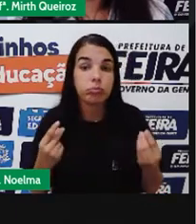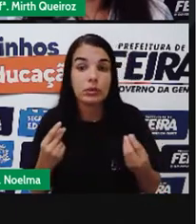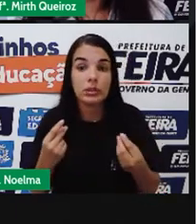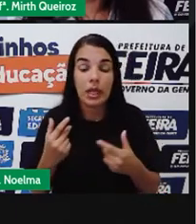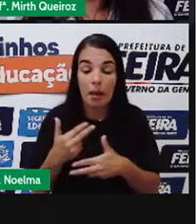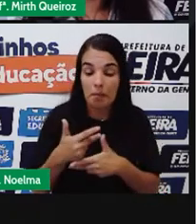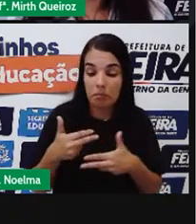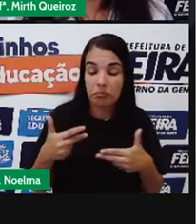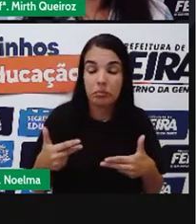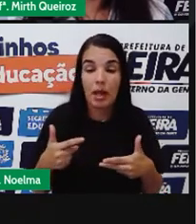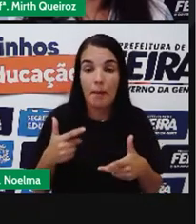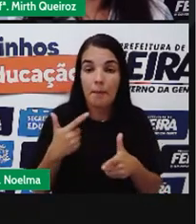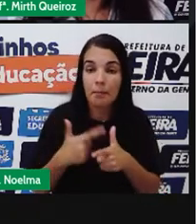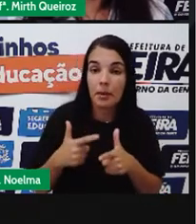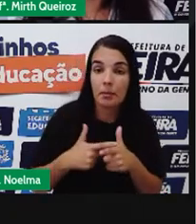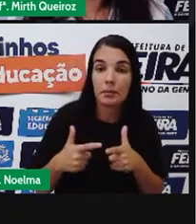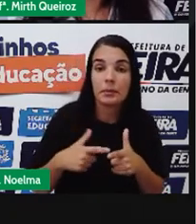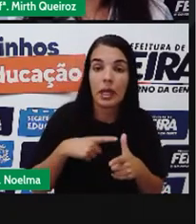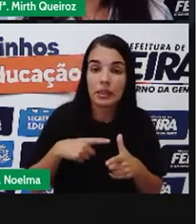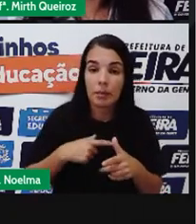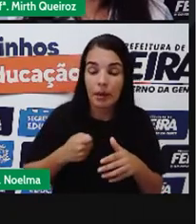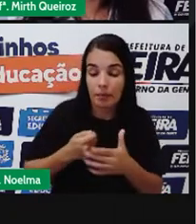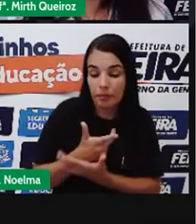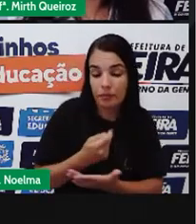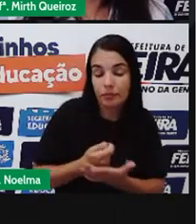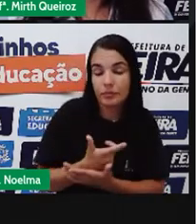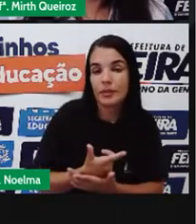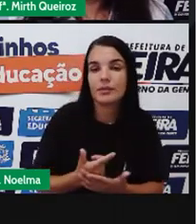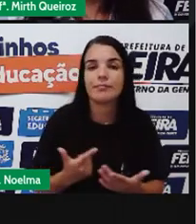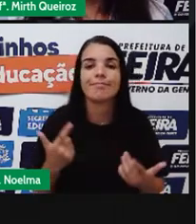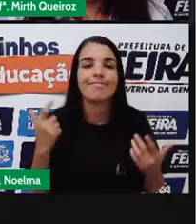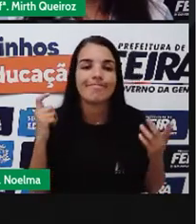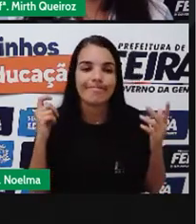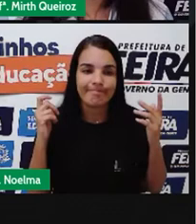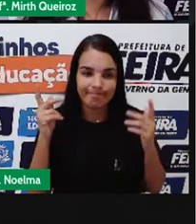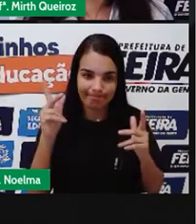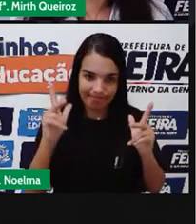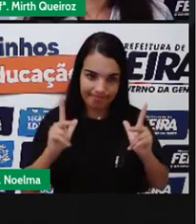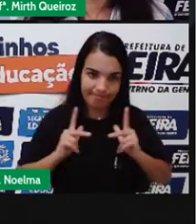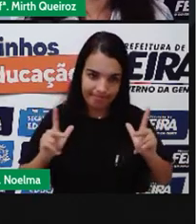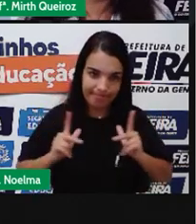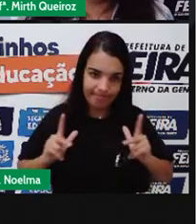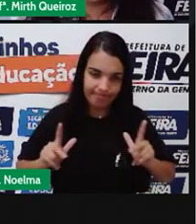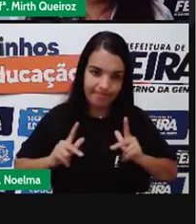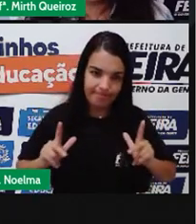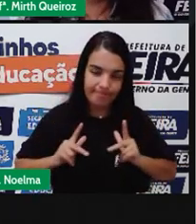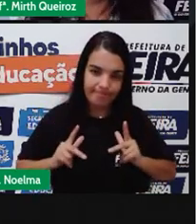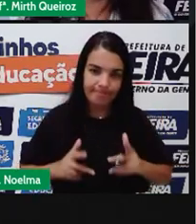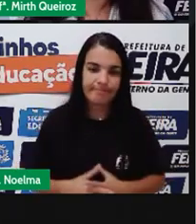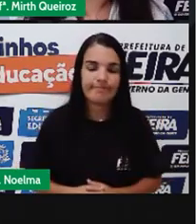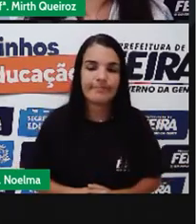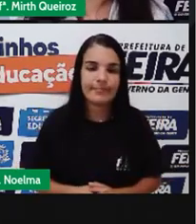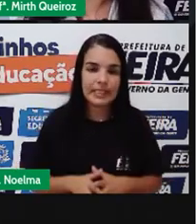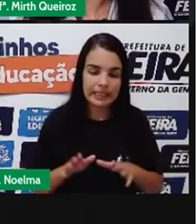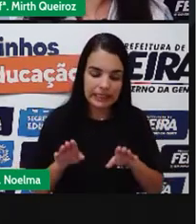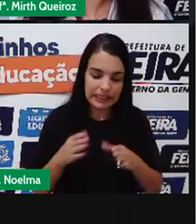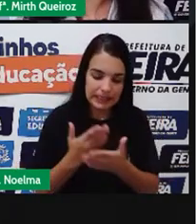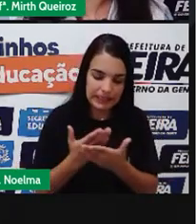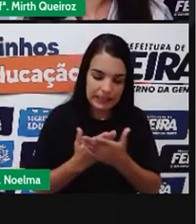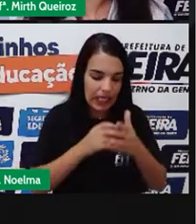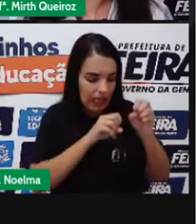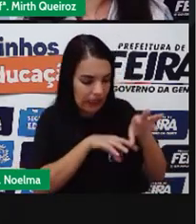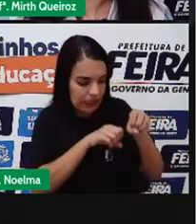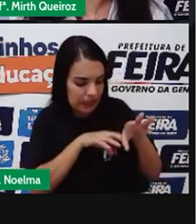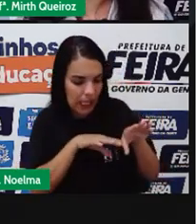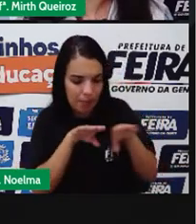vezes precárias e investe nas escolas pagas. O ensino de baixa qualidade é porque o ensino